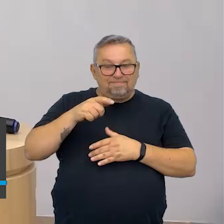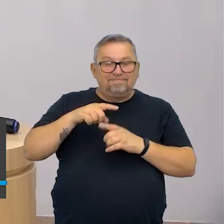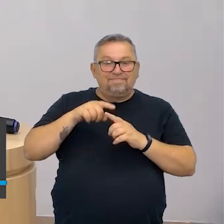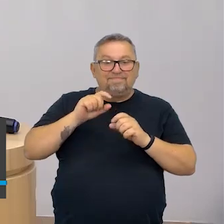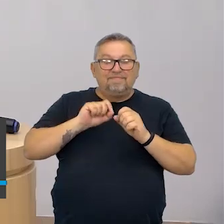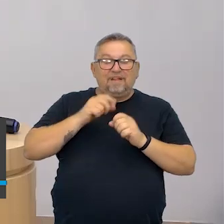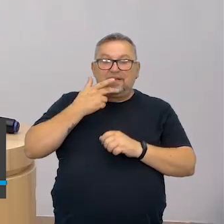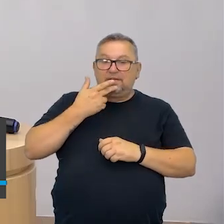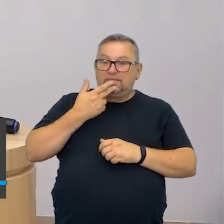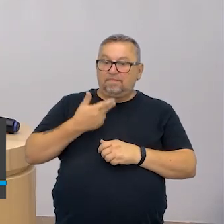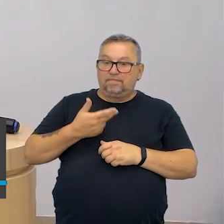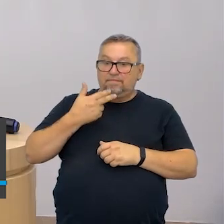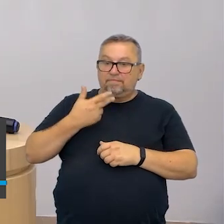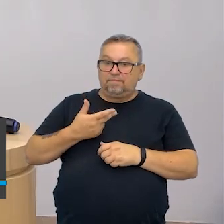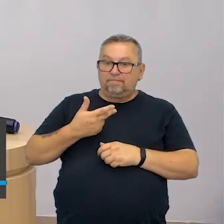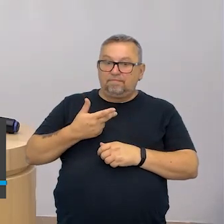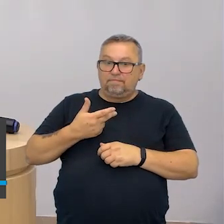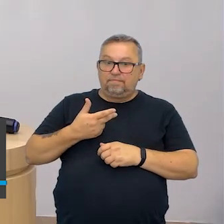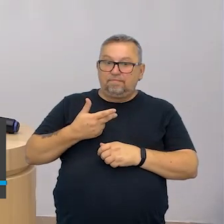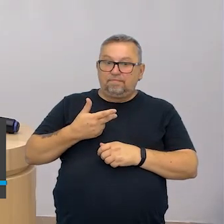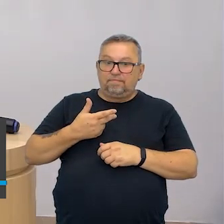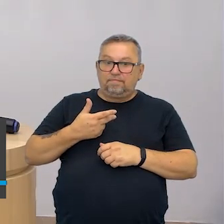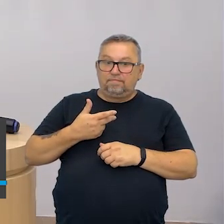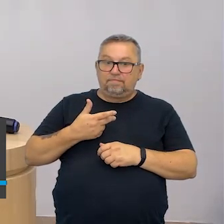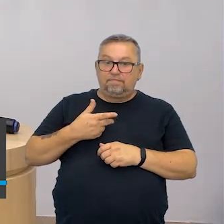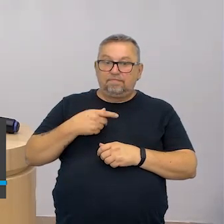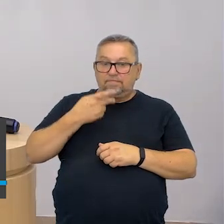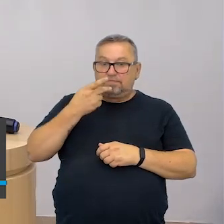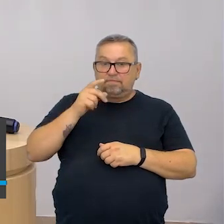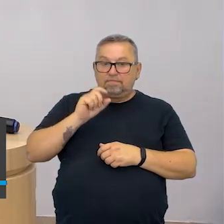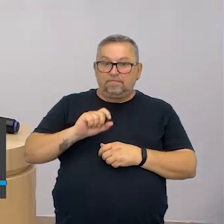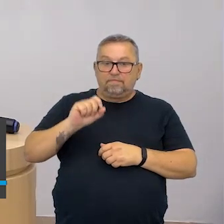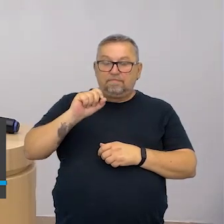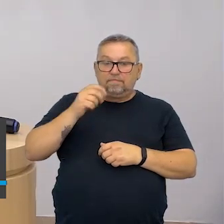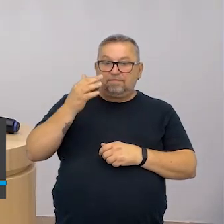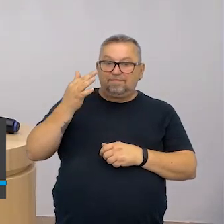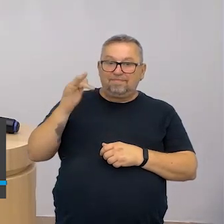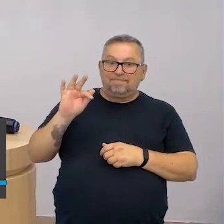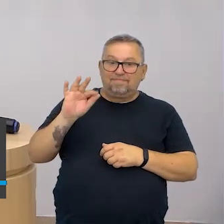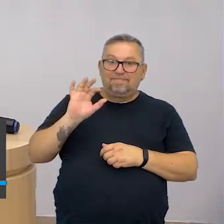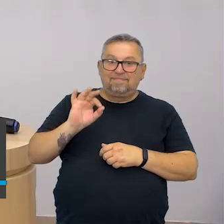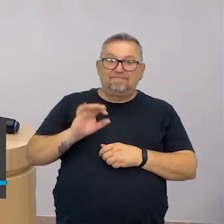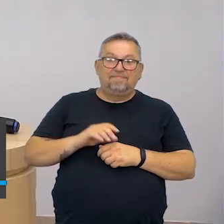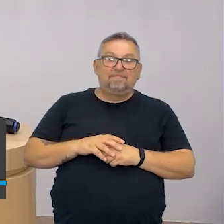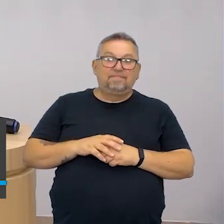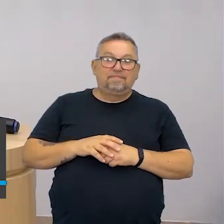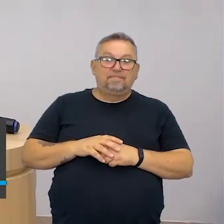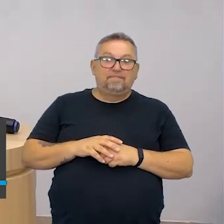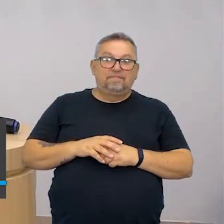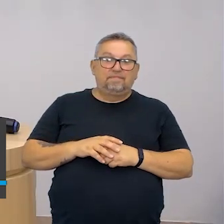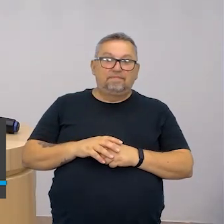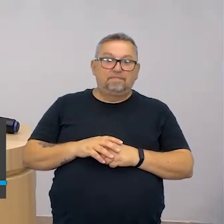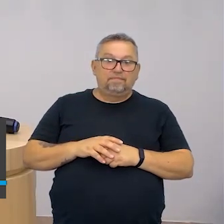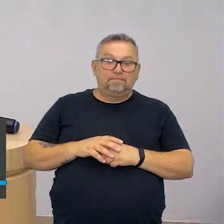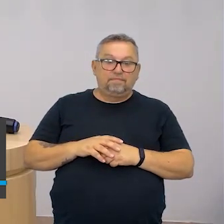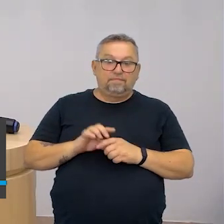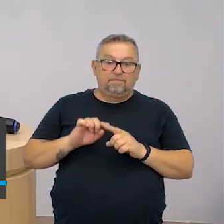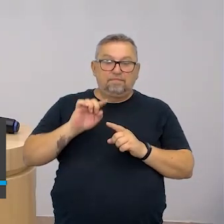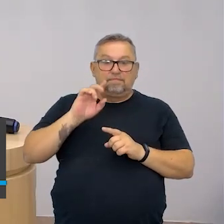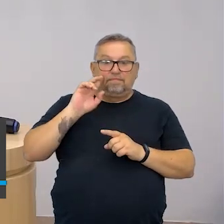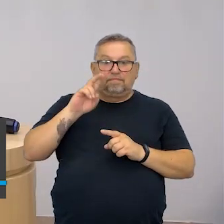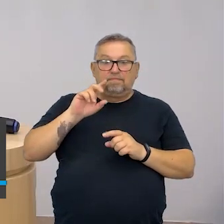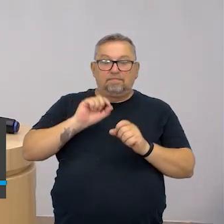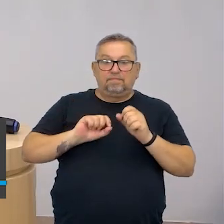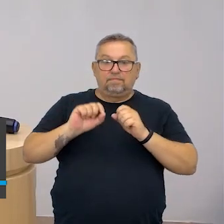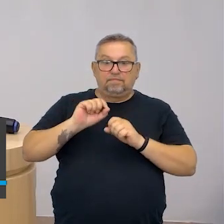língua que vai, enfim, dizer o que são os franceses exatamente, né? E os franceses, no caso, eles